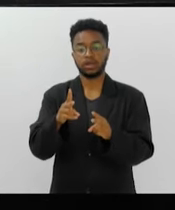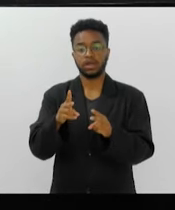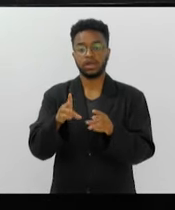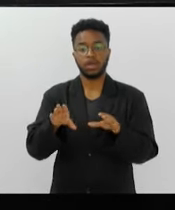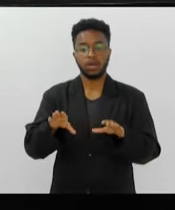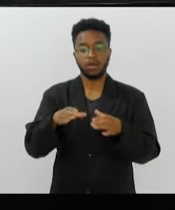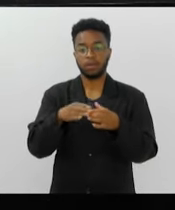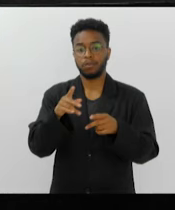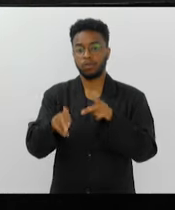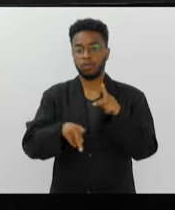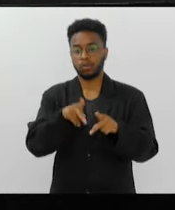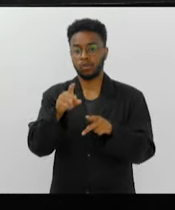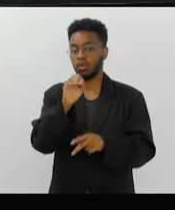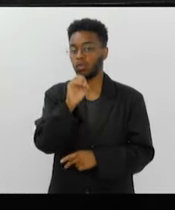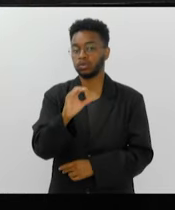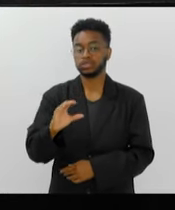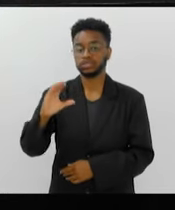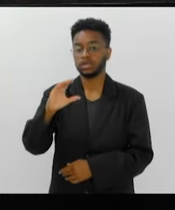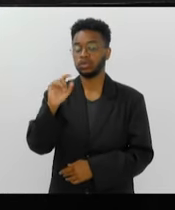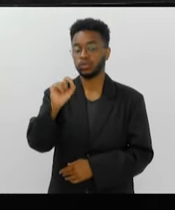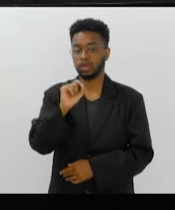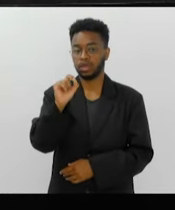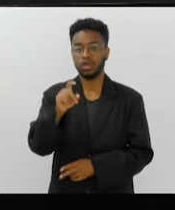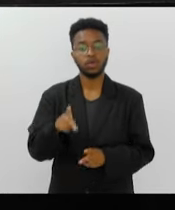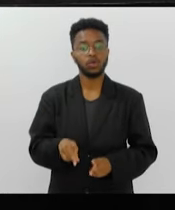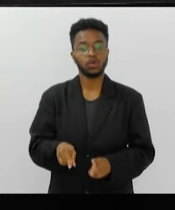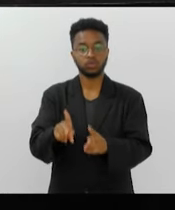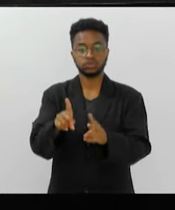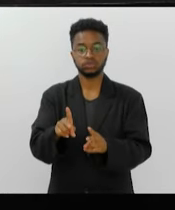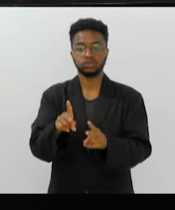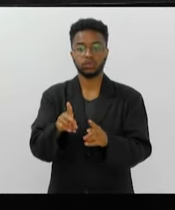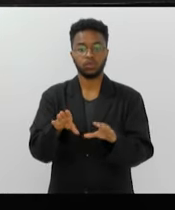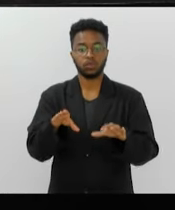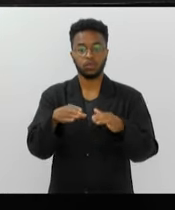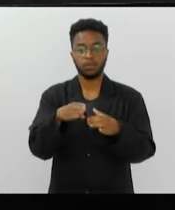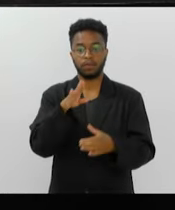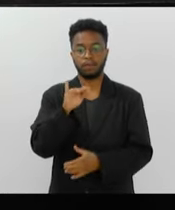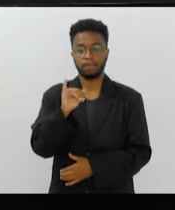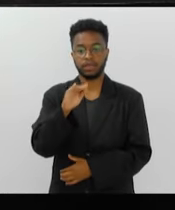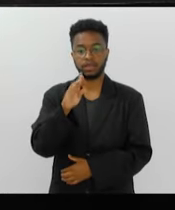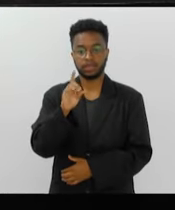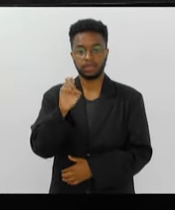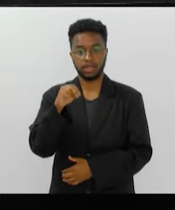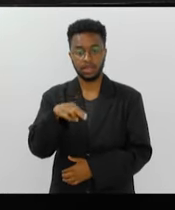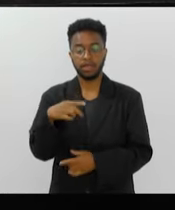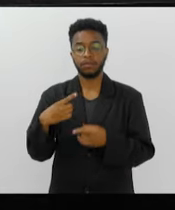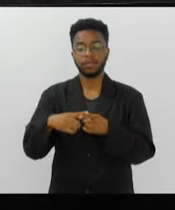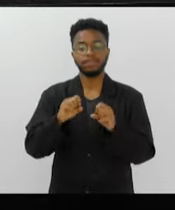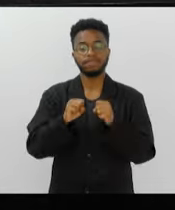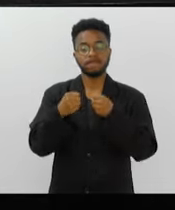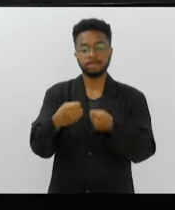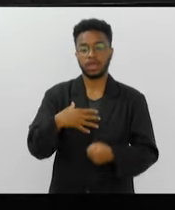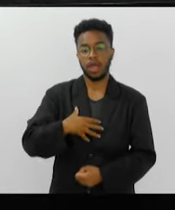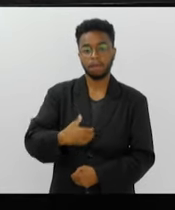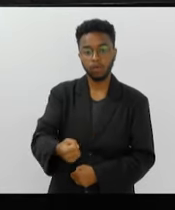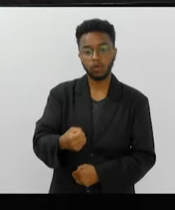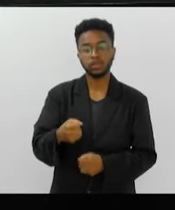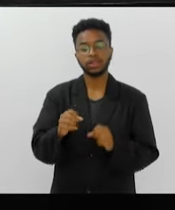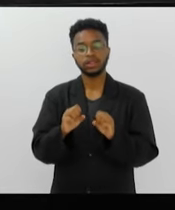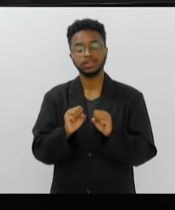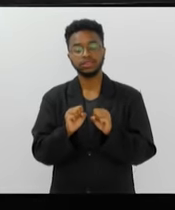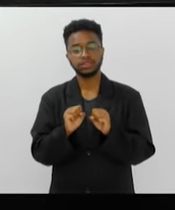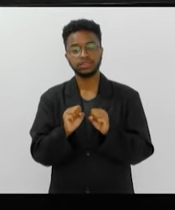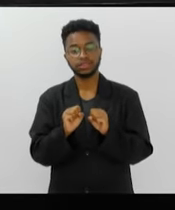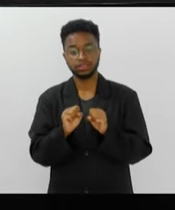ocidental que é a continuação do governo biden que defende aborto que defende descriminalização das